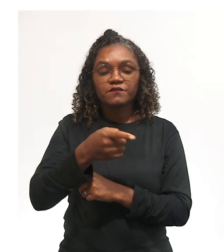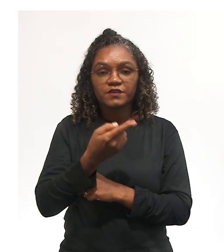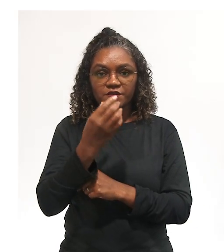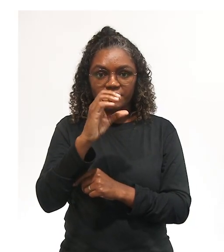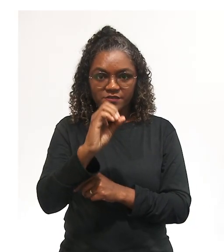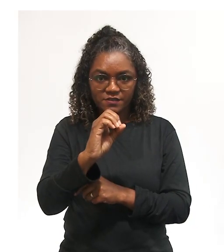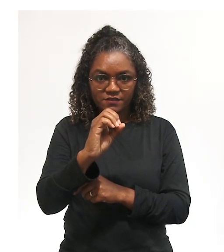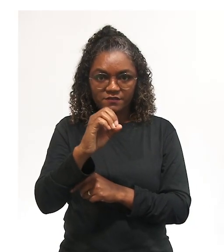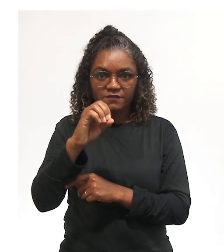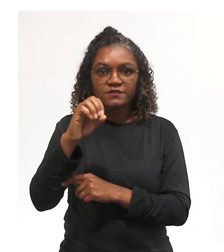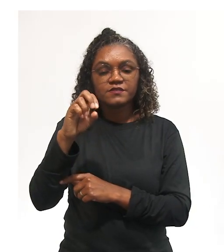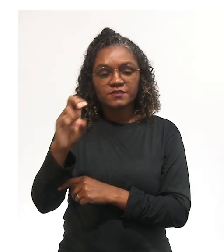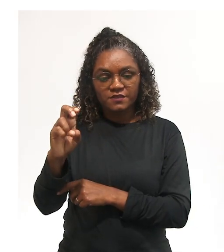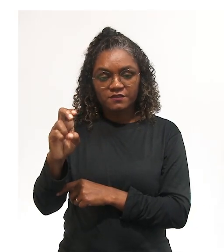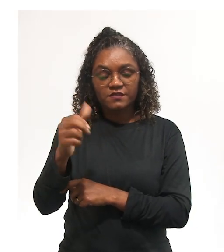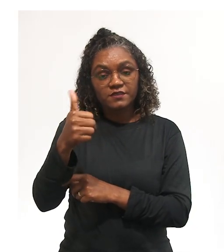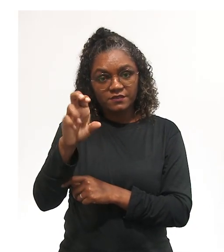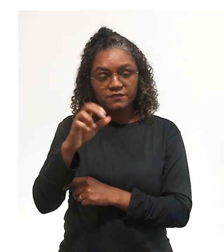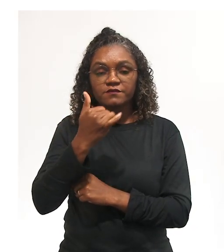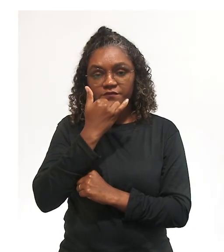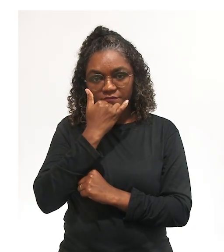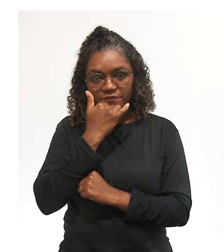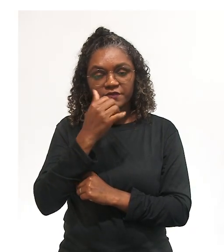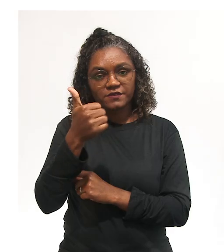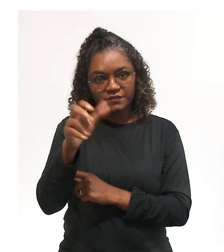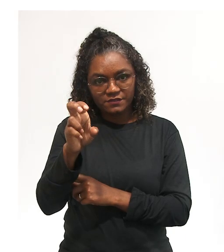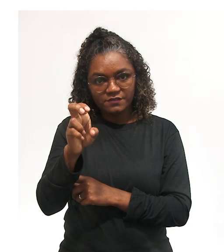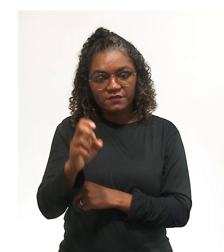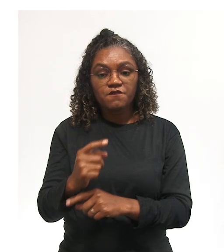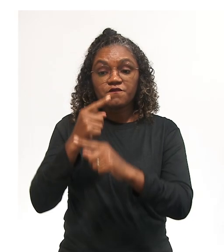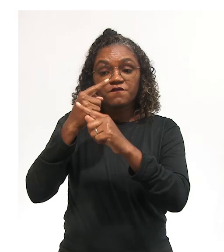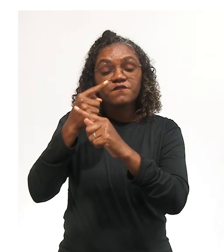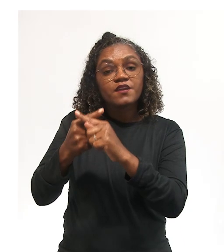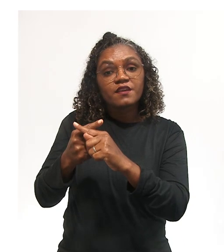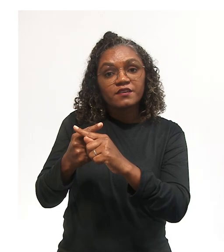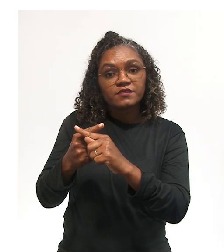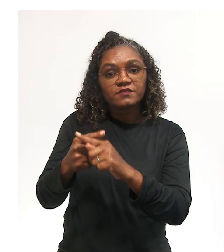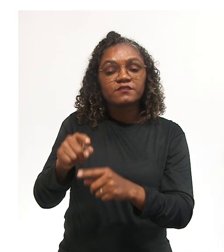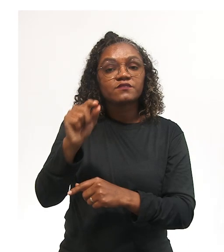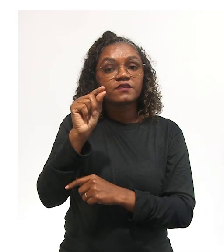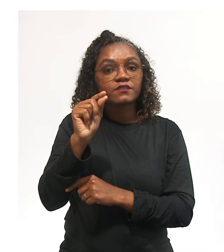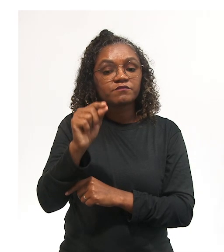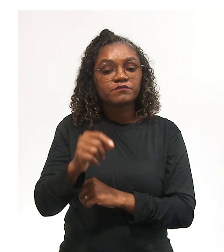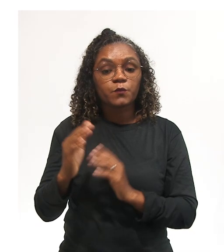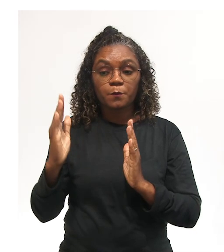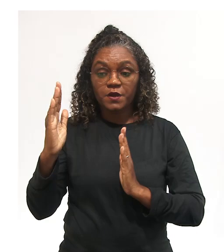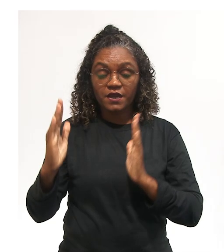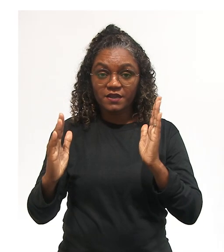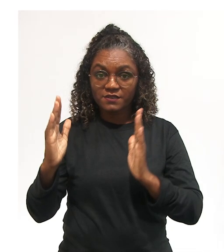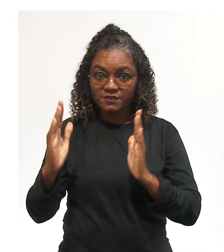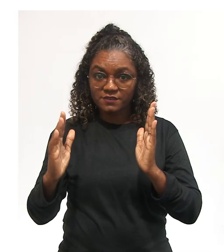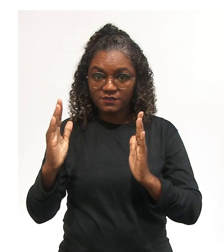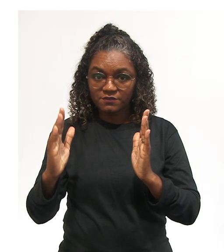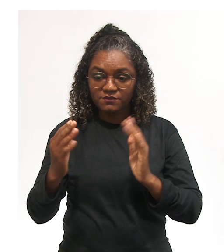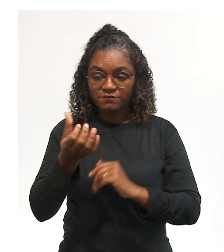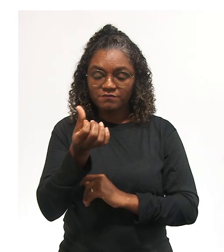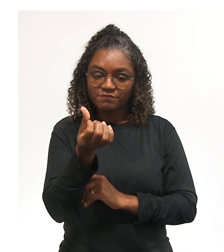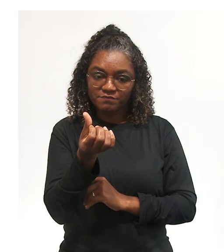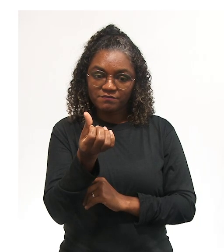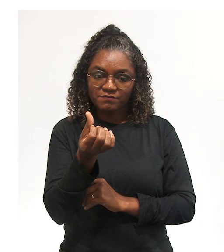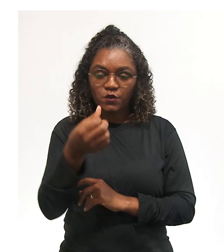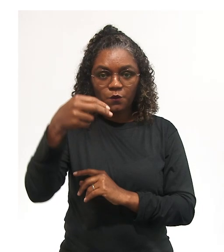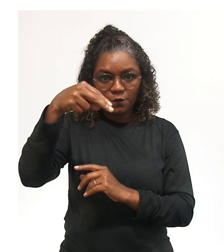0,05. 0,015, melhor dizendo, vezes o período de 6 meses.